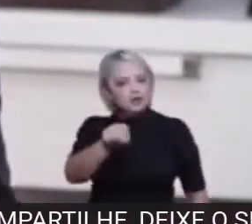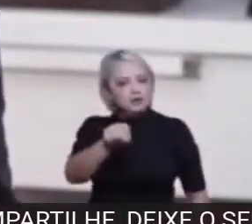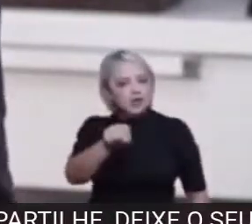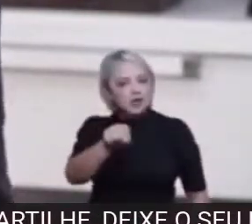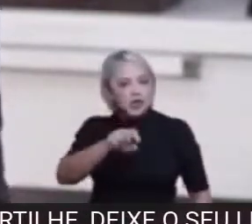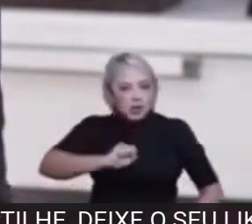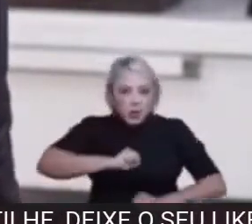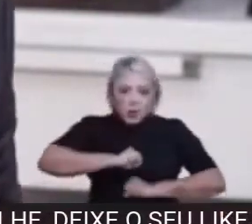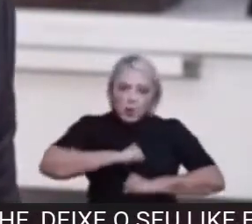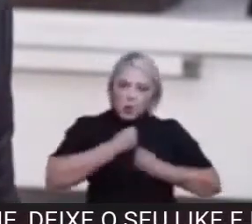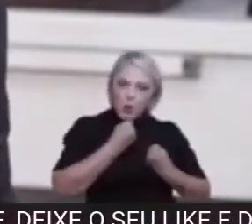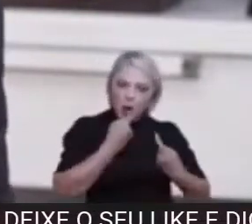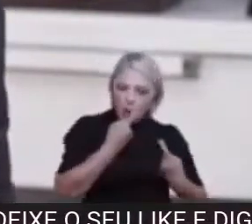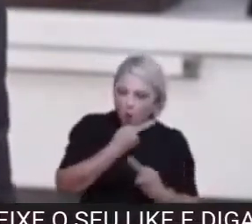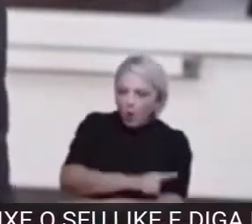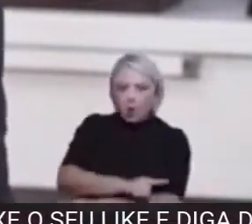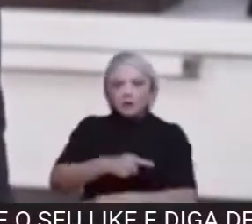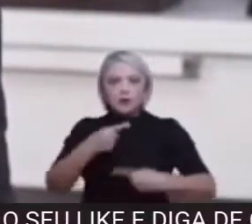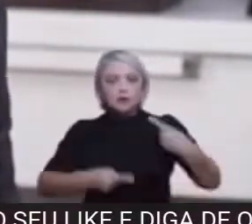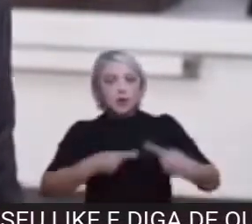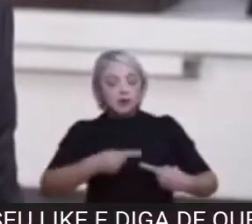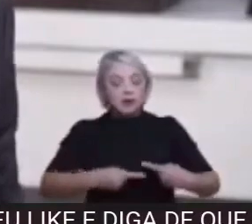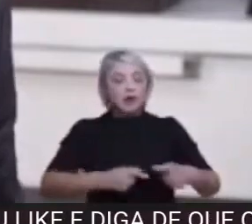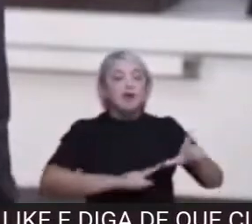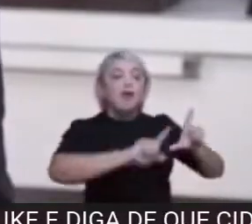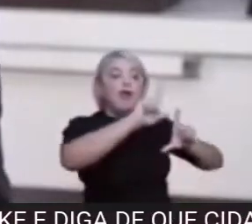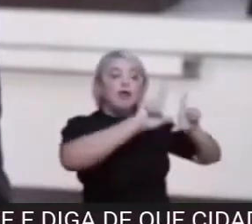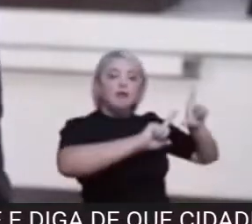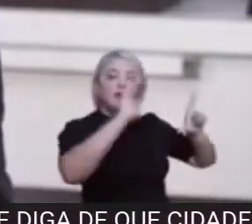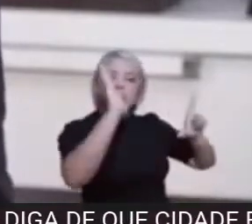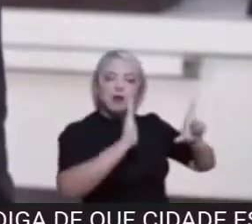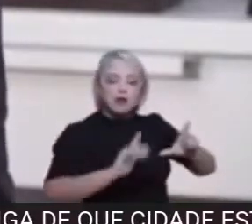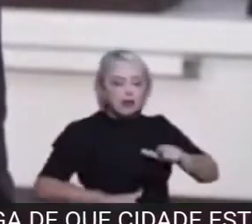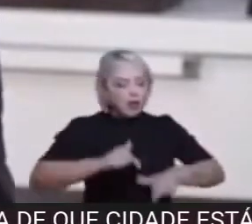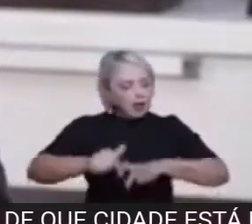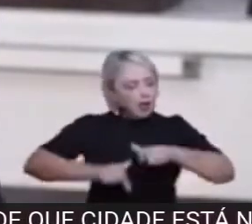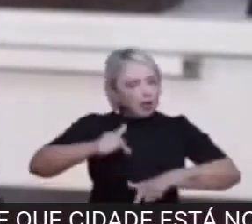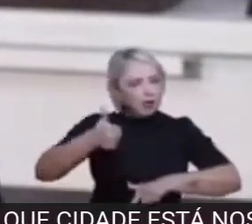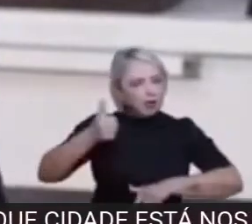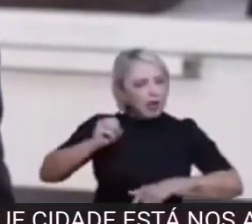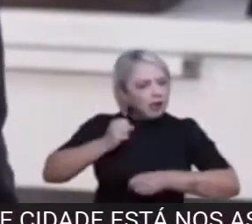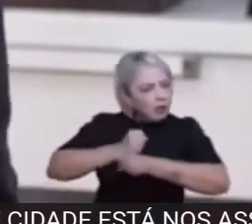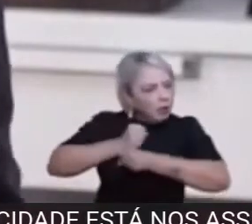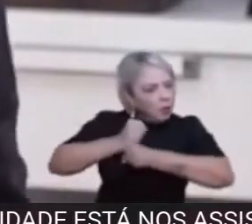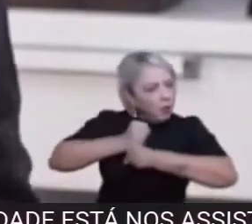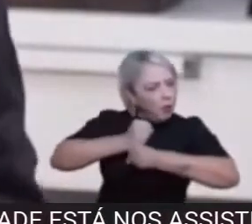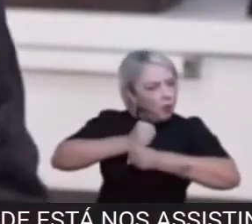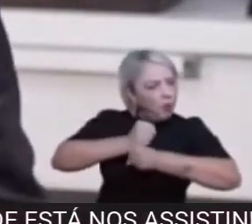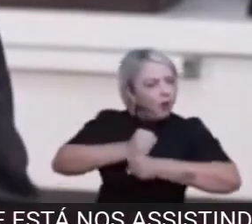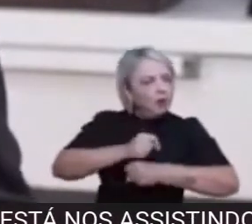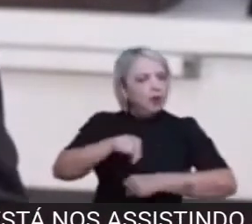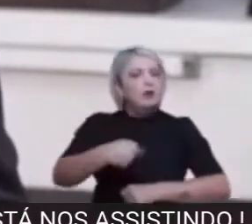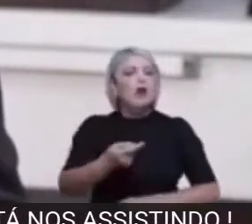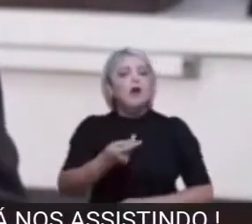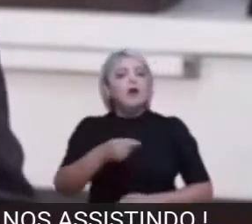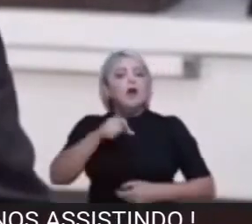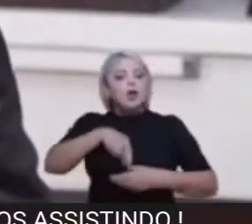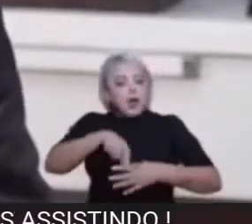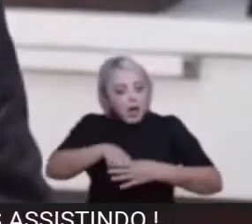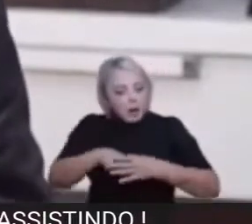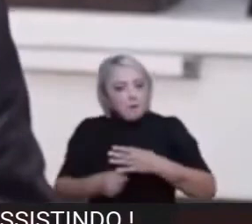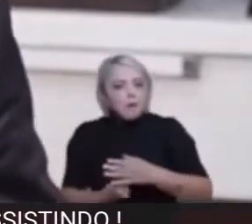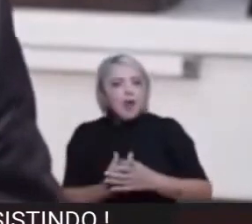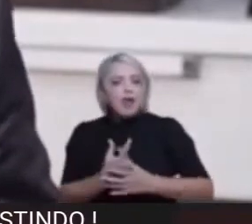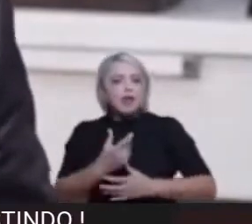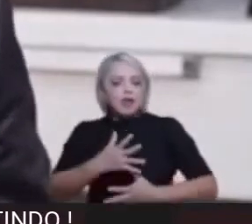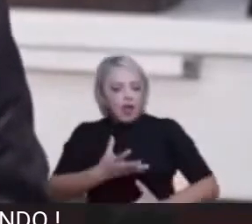contra a política que a imprensa brasileira trabalhou nos últimos 10 anos. Então, quem planta ódio, colhe ódio.